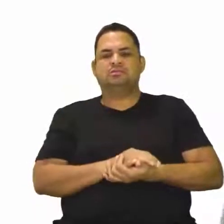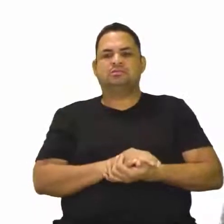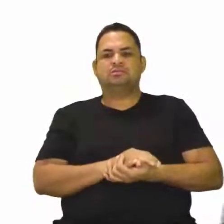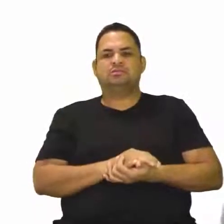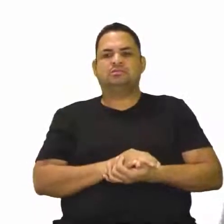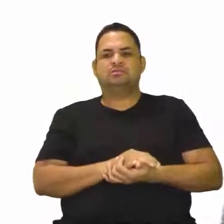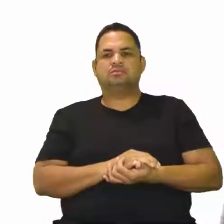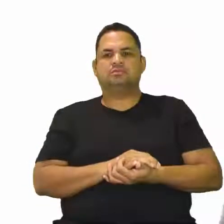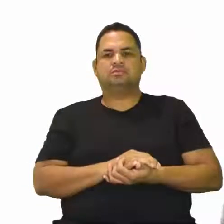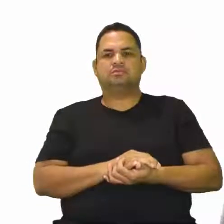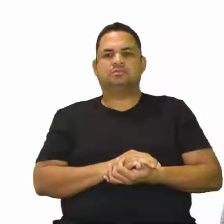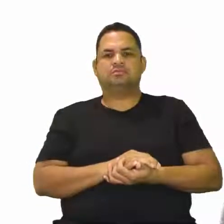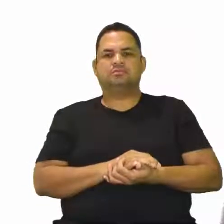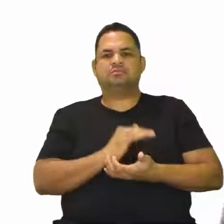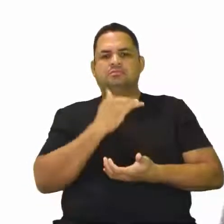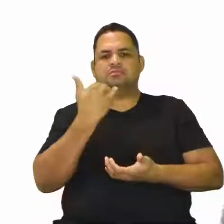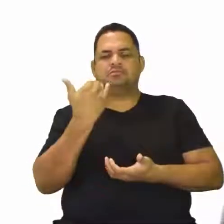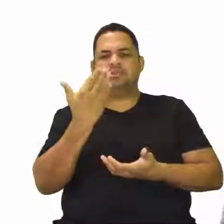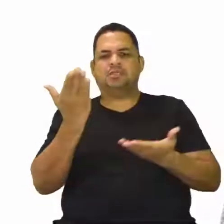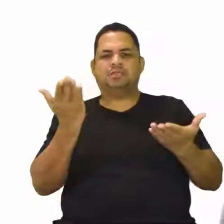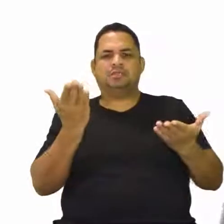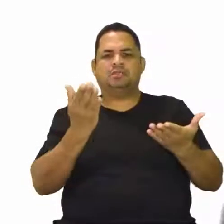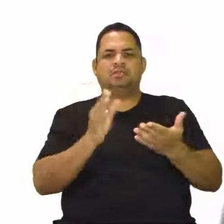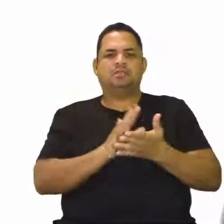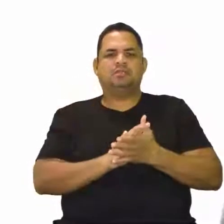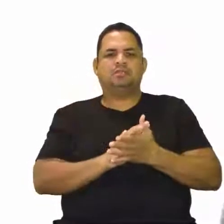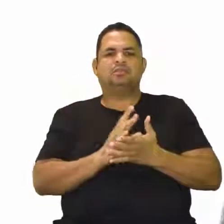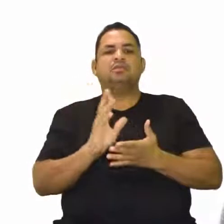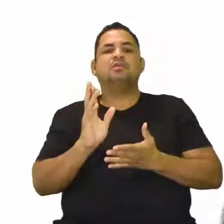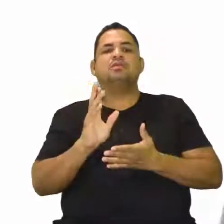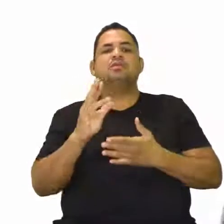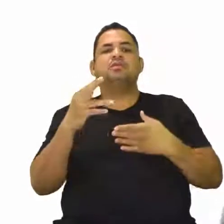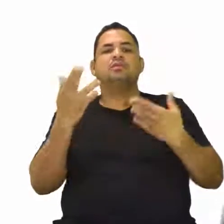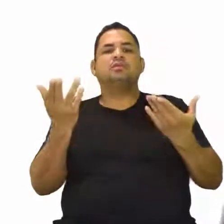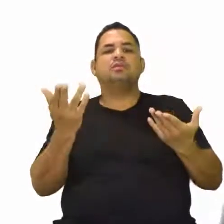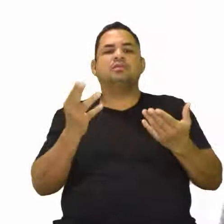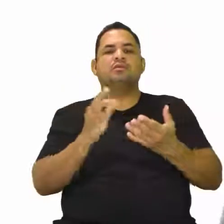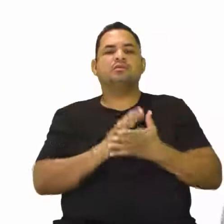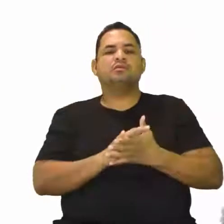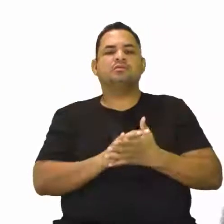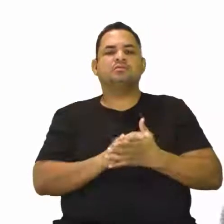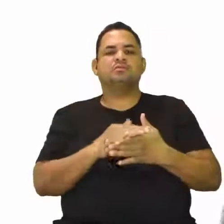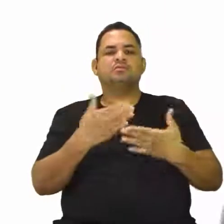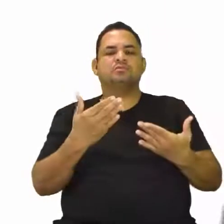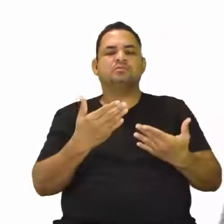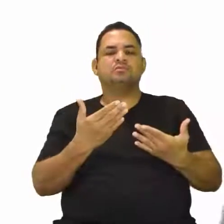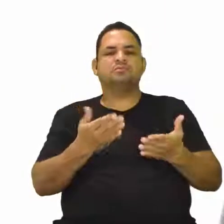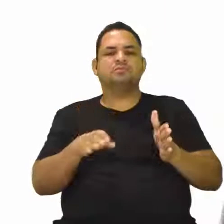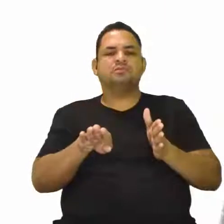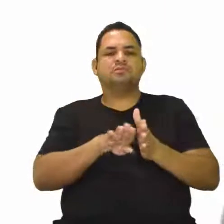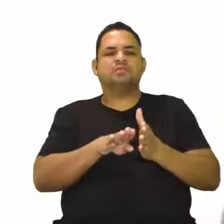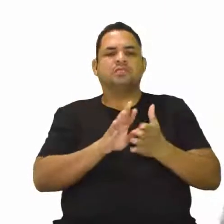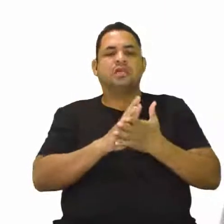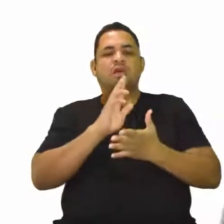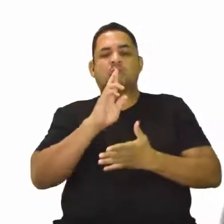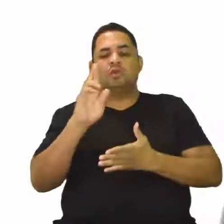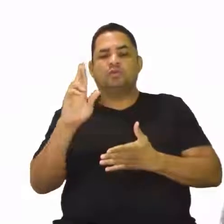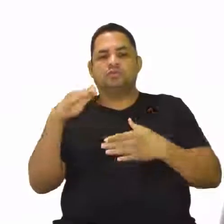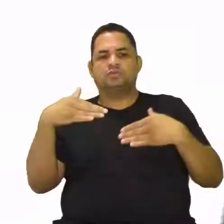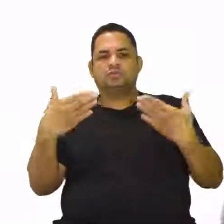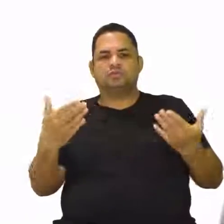hoje estava de Hitler morreu morreu mas quem chega lá Primeiramente só os soviéticos